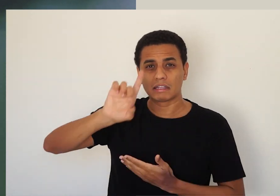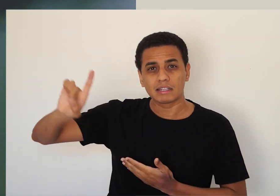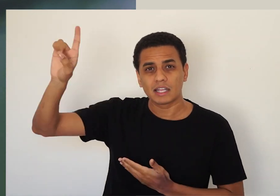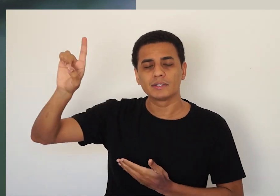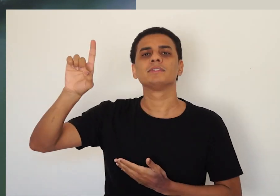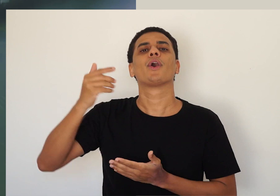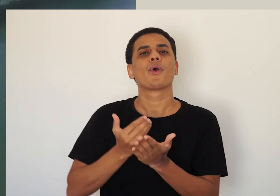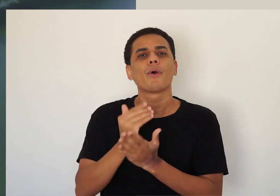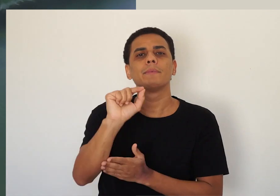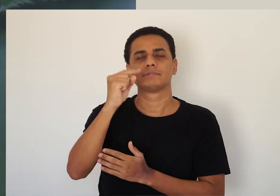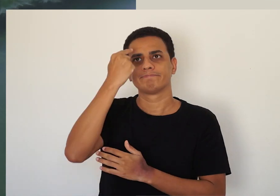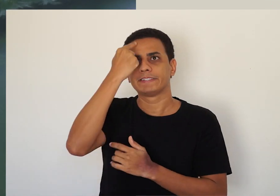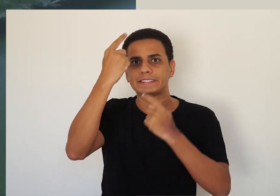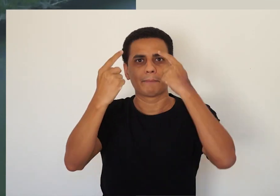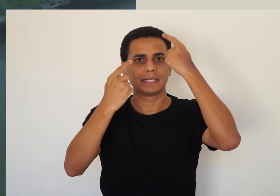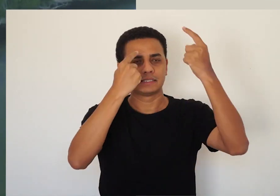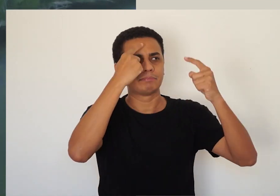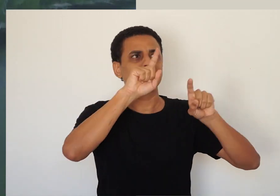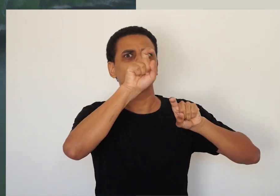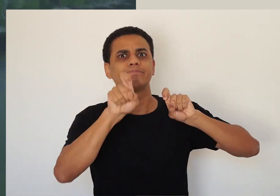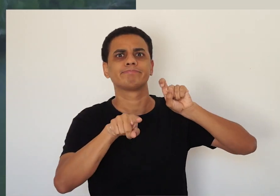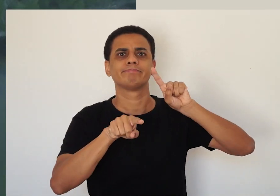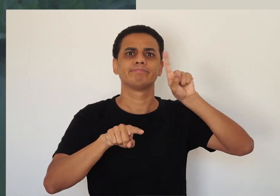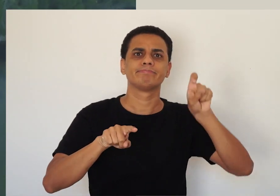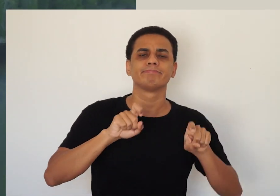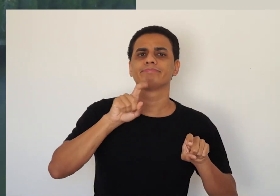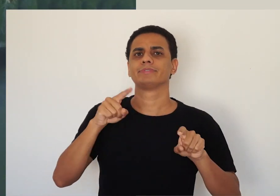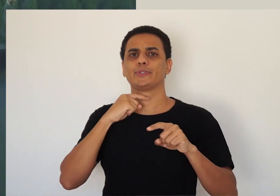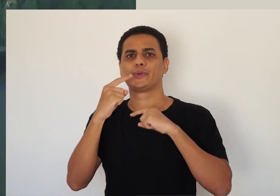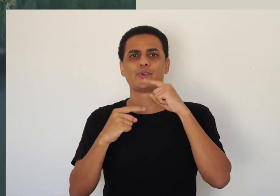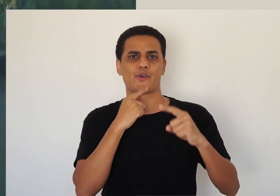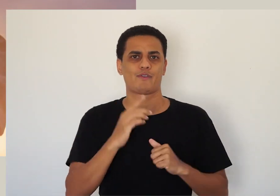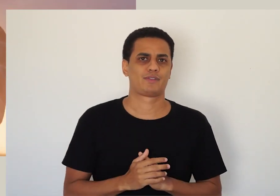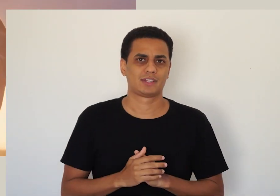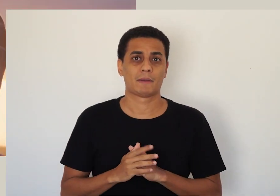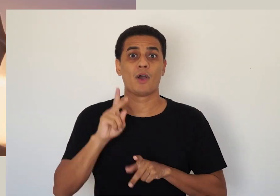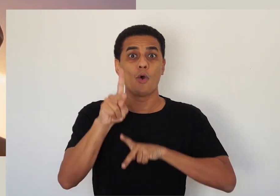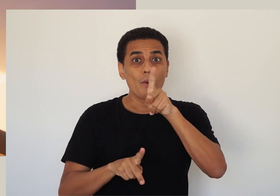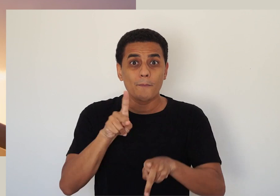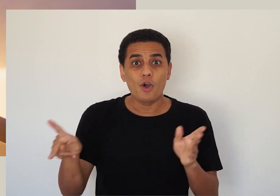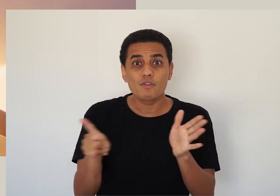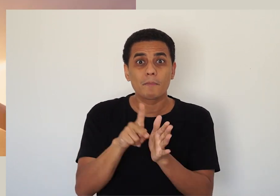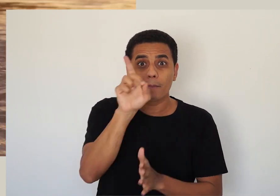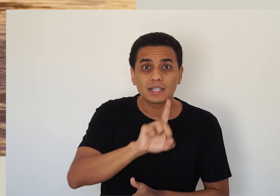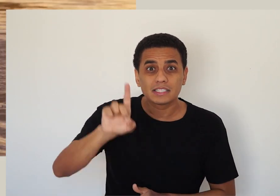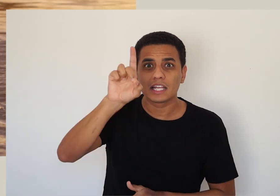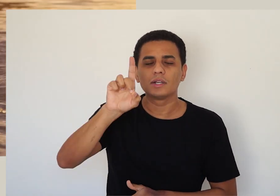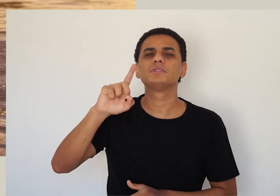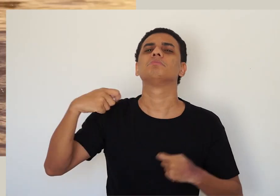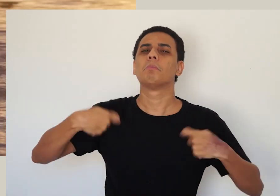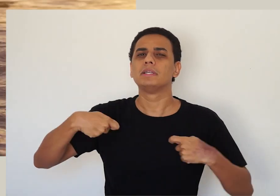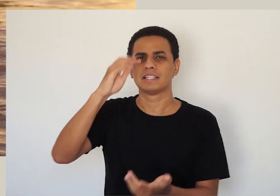espaço para as minhas dúvidas florescerem. O povo de Deus, que tem paz no meio da tempestade, que chega no outro lado